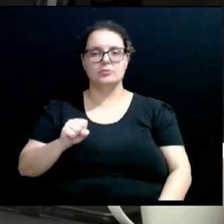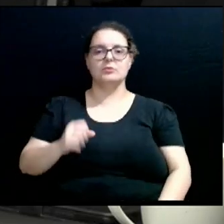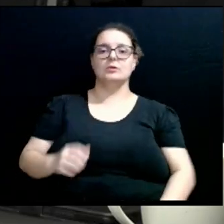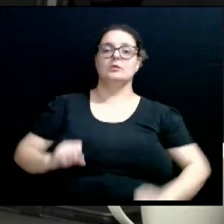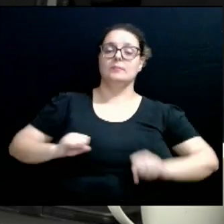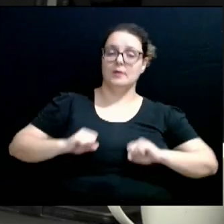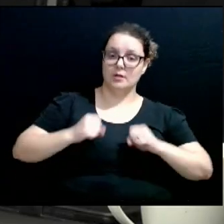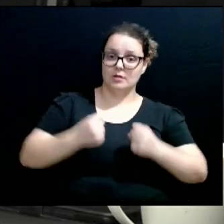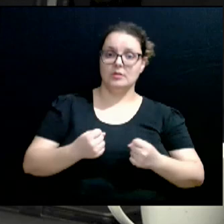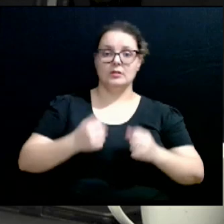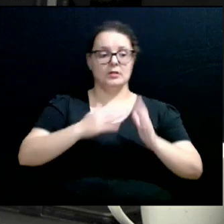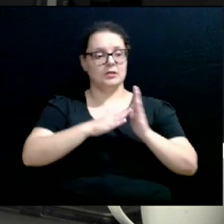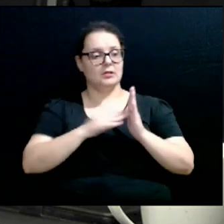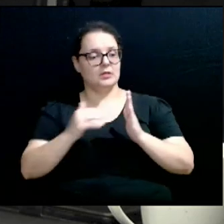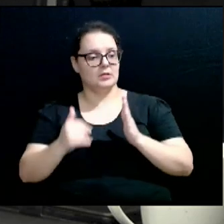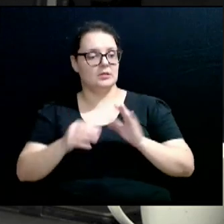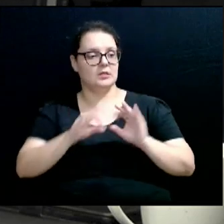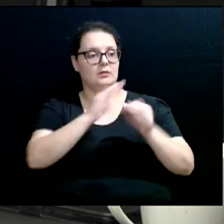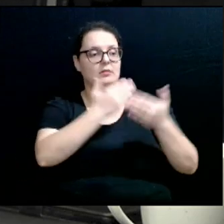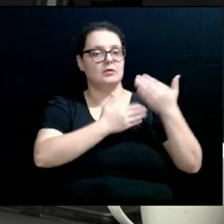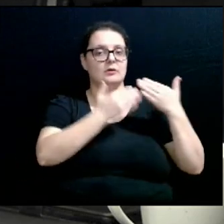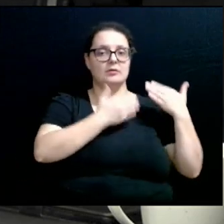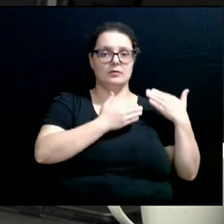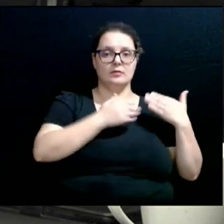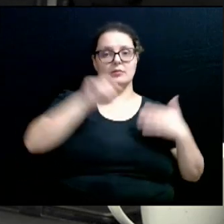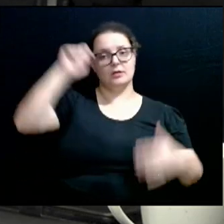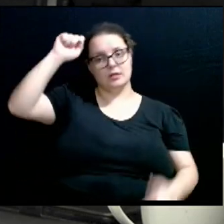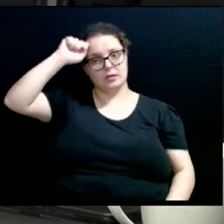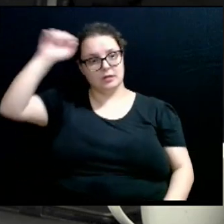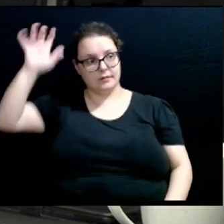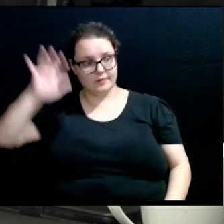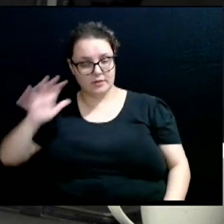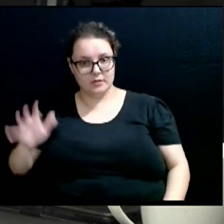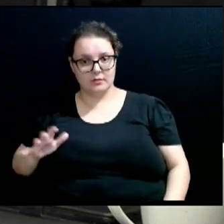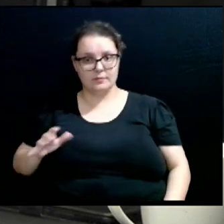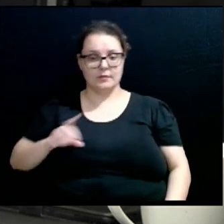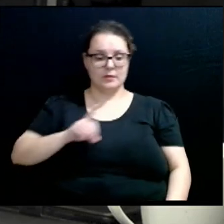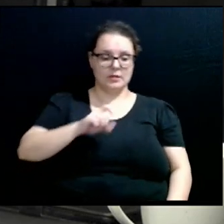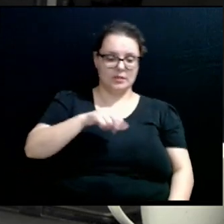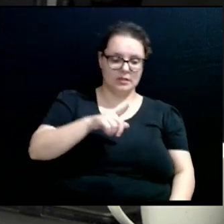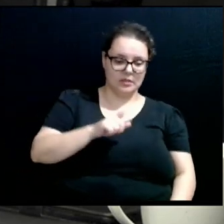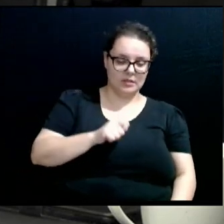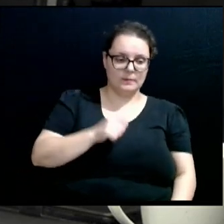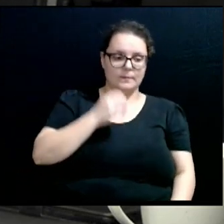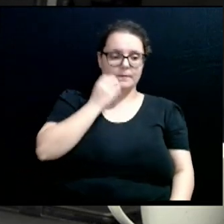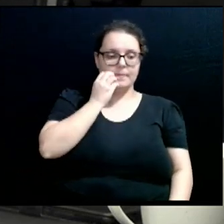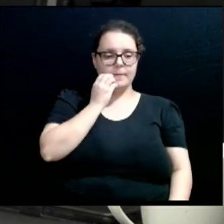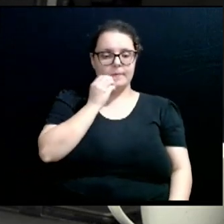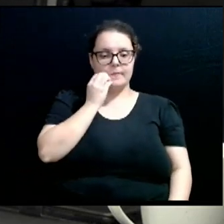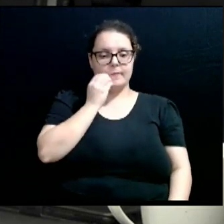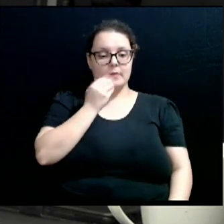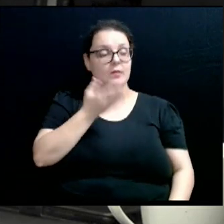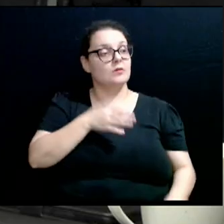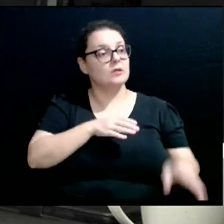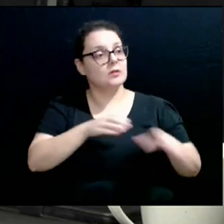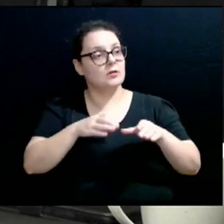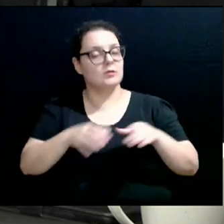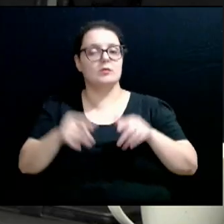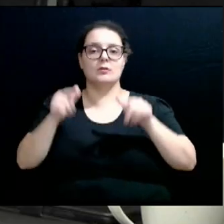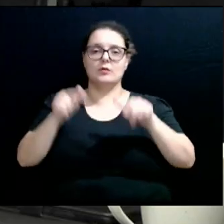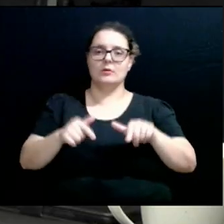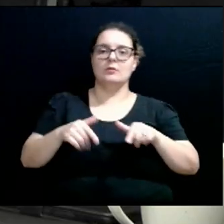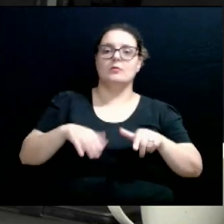da ancestralidade africana. Danda, você coordena um dos espaços mais simbólicos